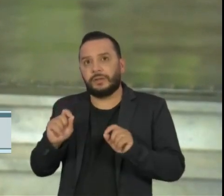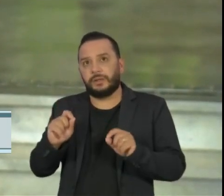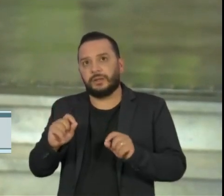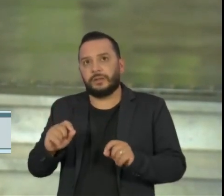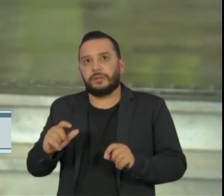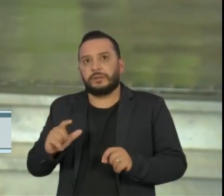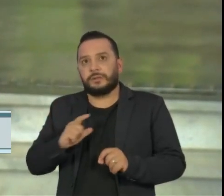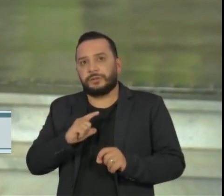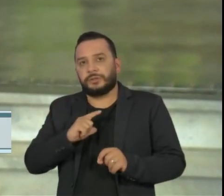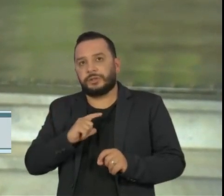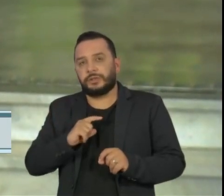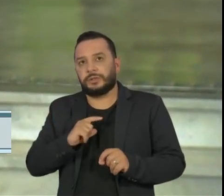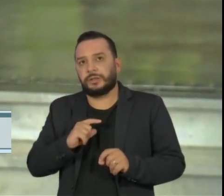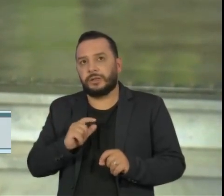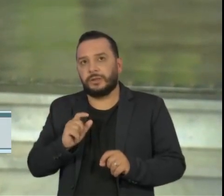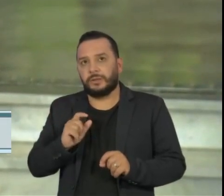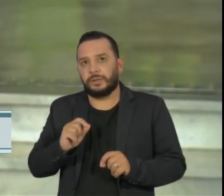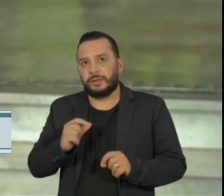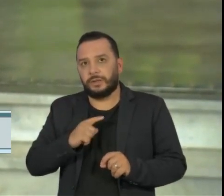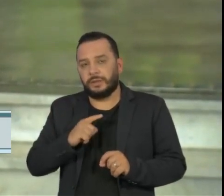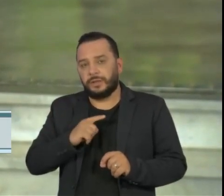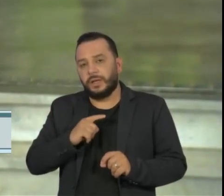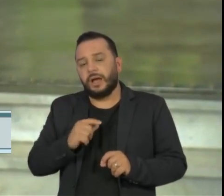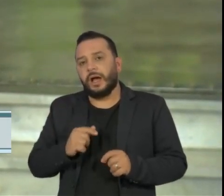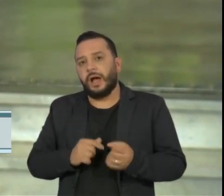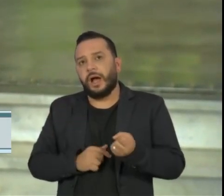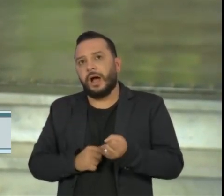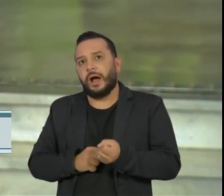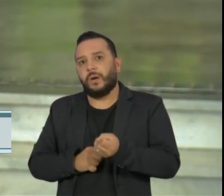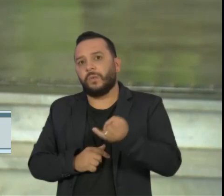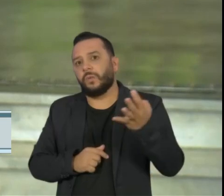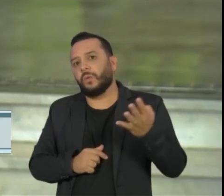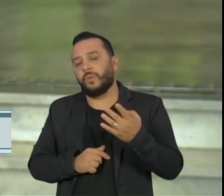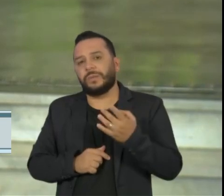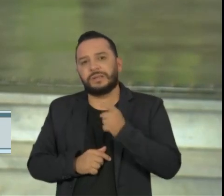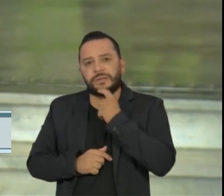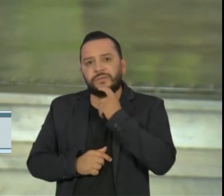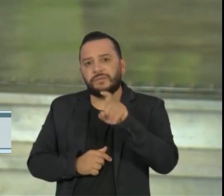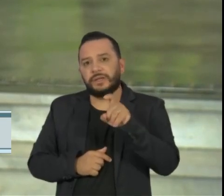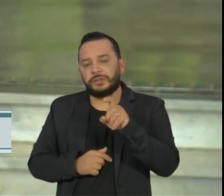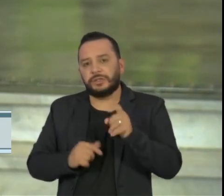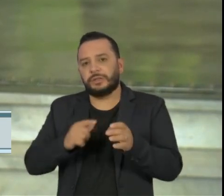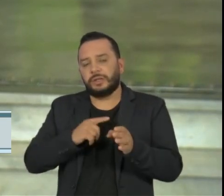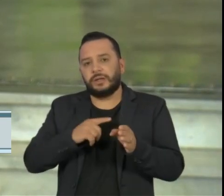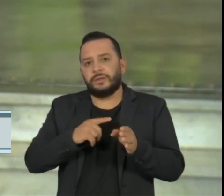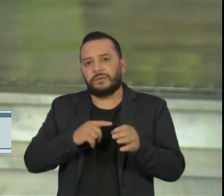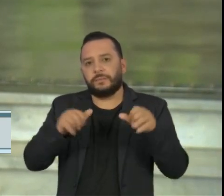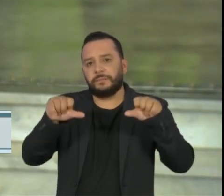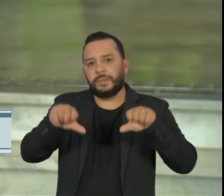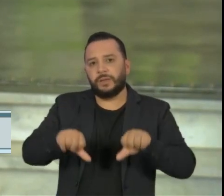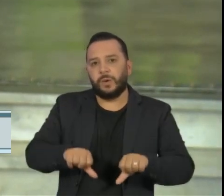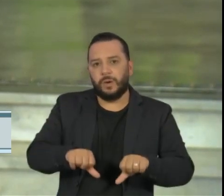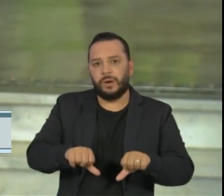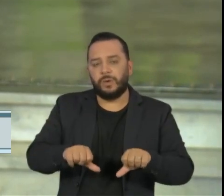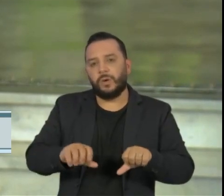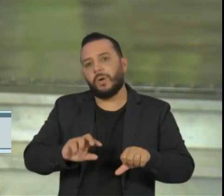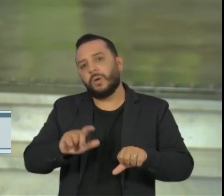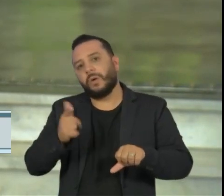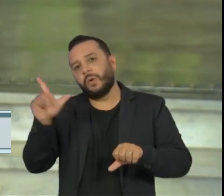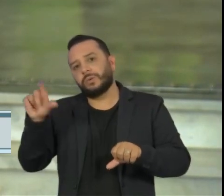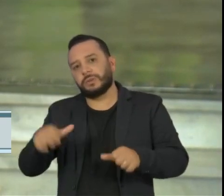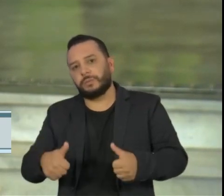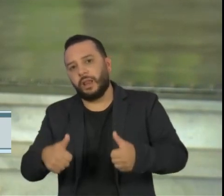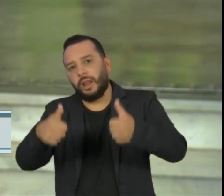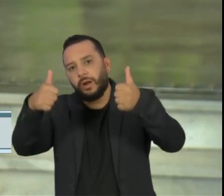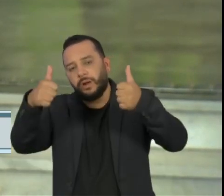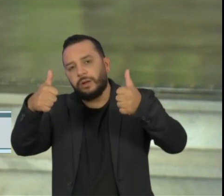gente viu que algumas melhoraram, outras pioraram. A gente está com uma mistura aqui, mais uma